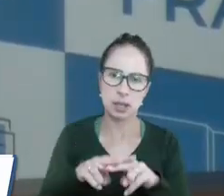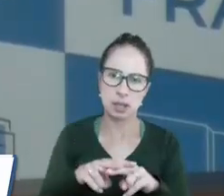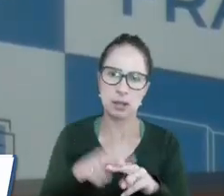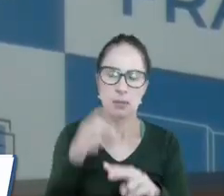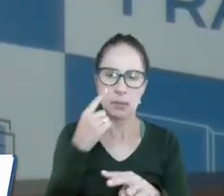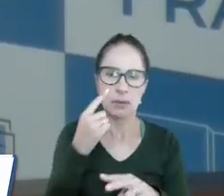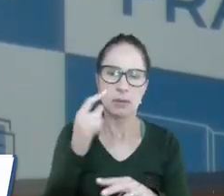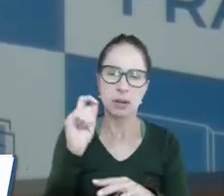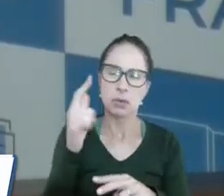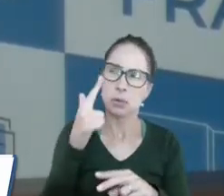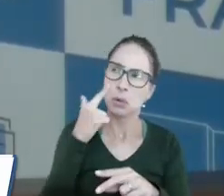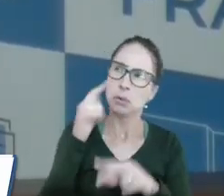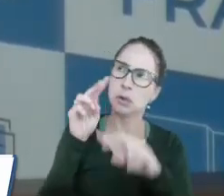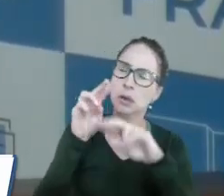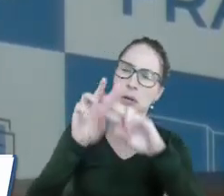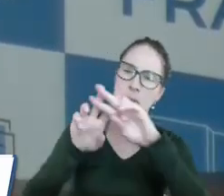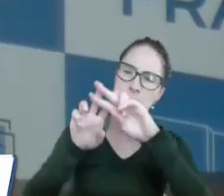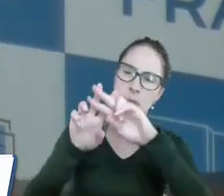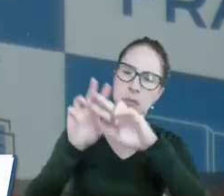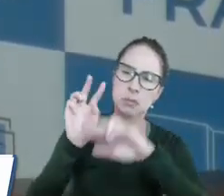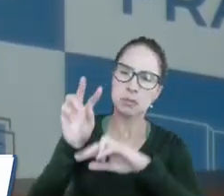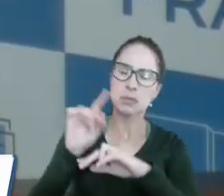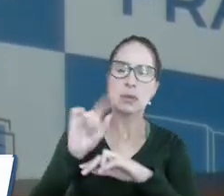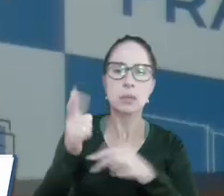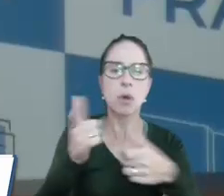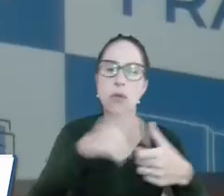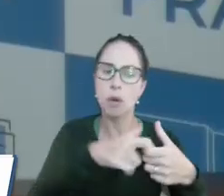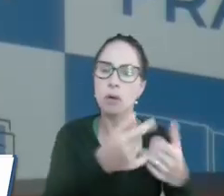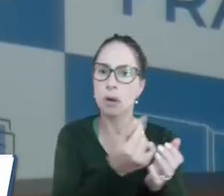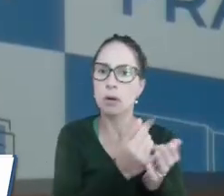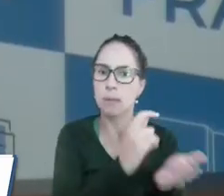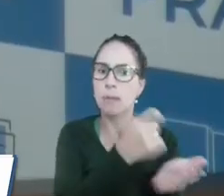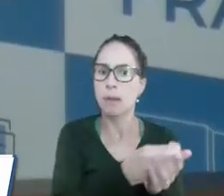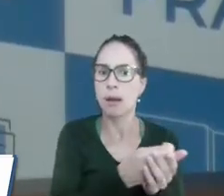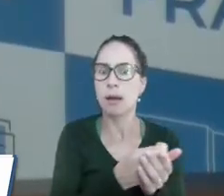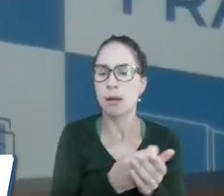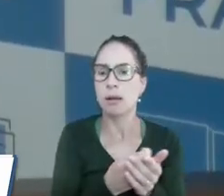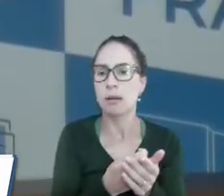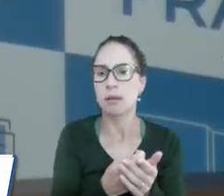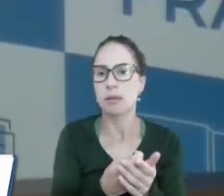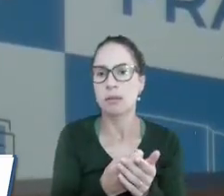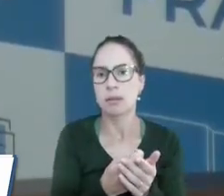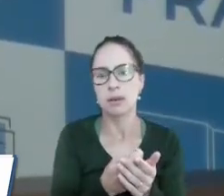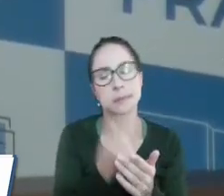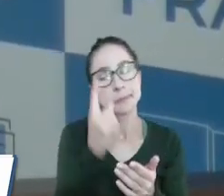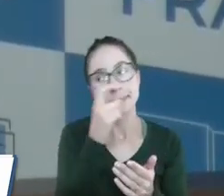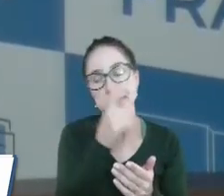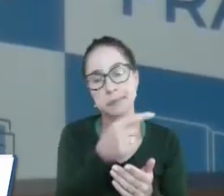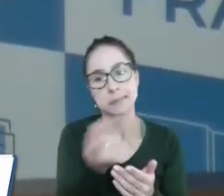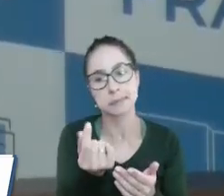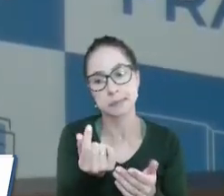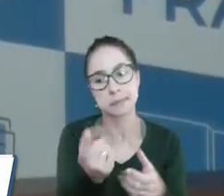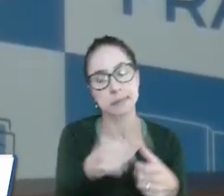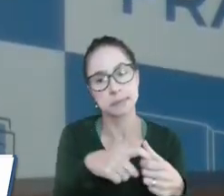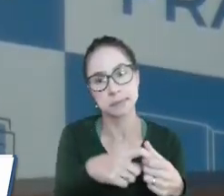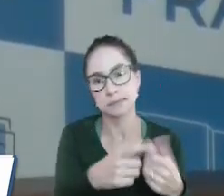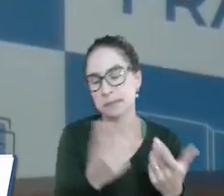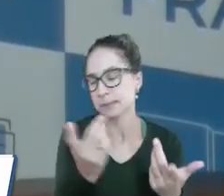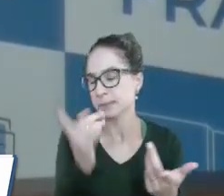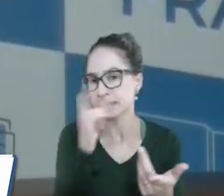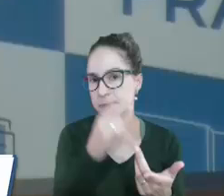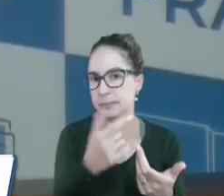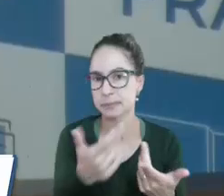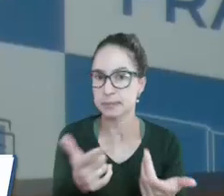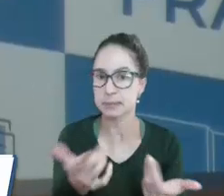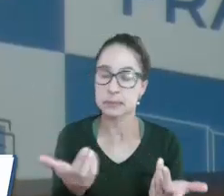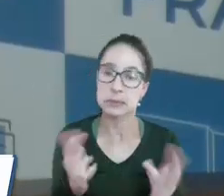nascer quadrado e devolvendo dinheiro. Que devolveu dinheiro, dificilmente, eu acredito, que não verão.